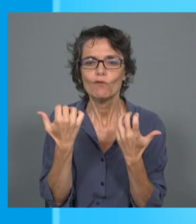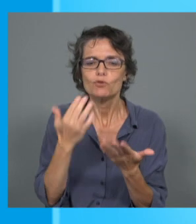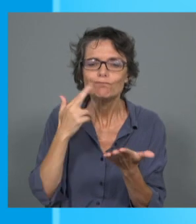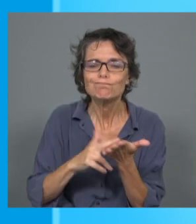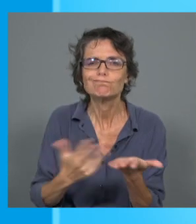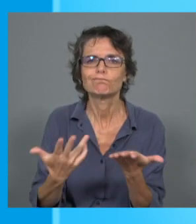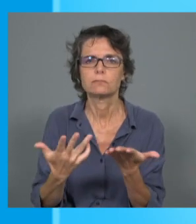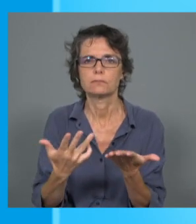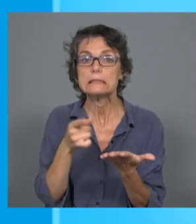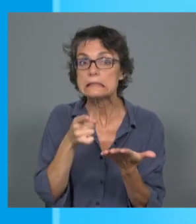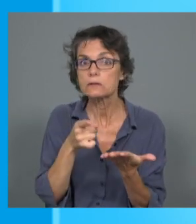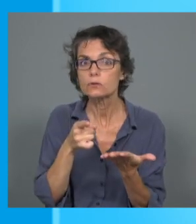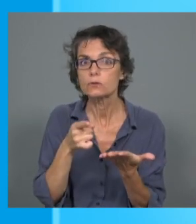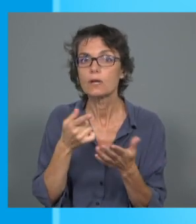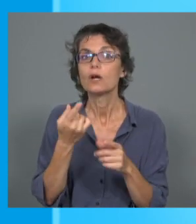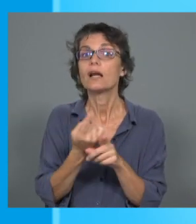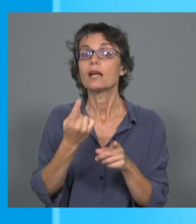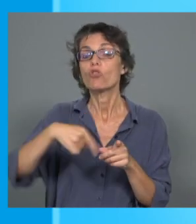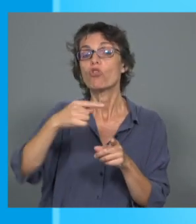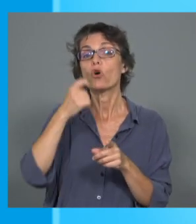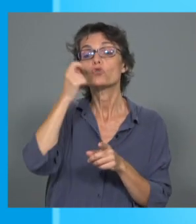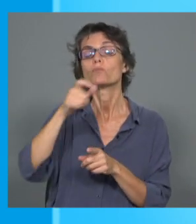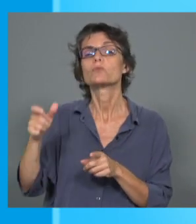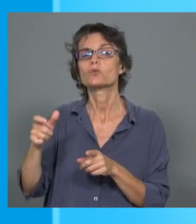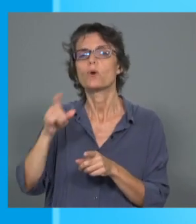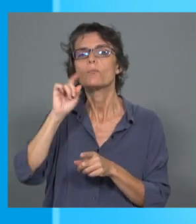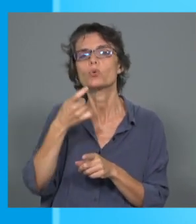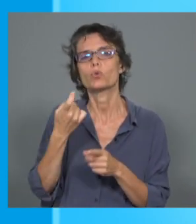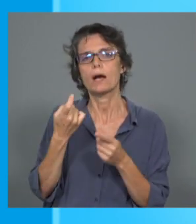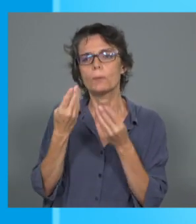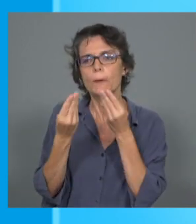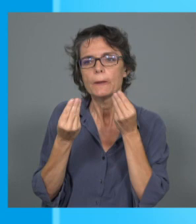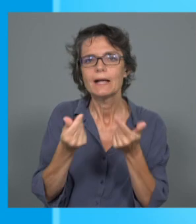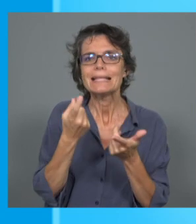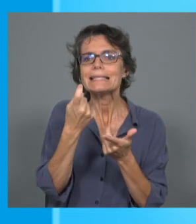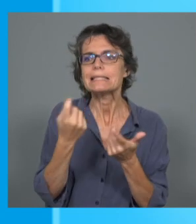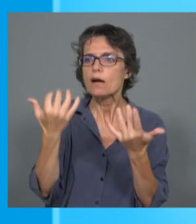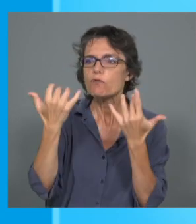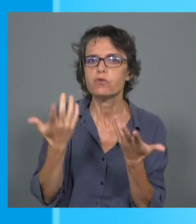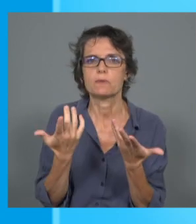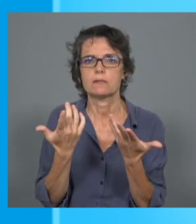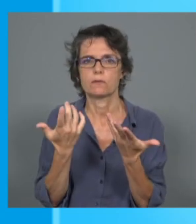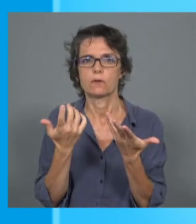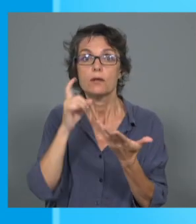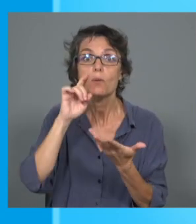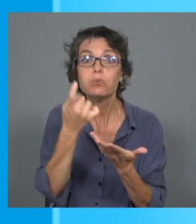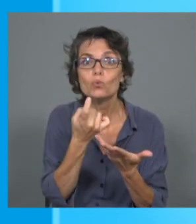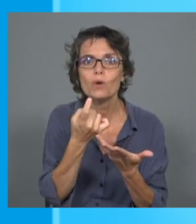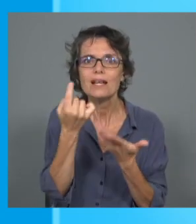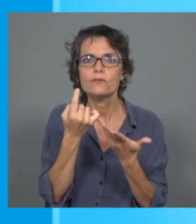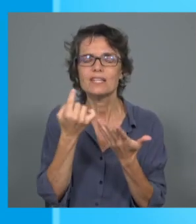natureza humana não gosta muito do vazio, não é? E, portanto, esse espaço acaba por ser ocupado por